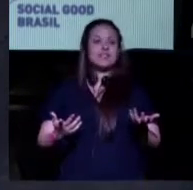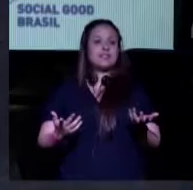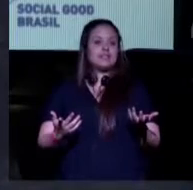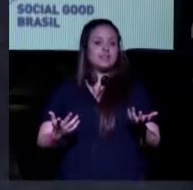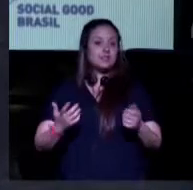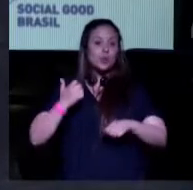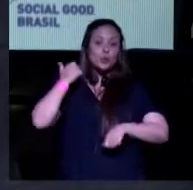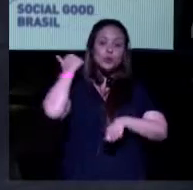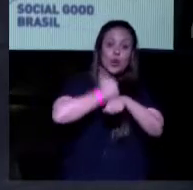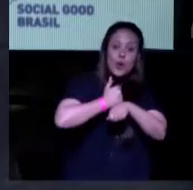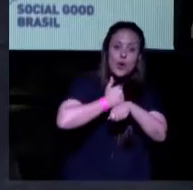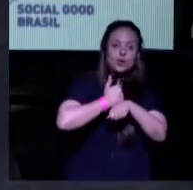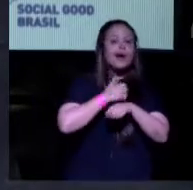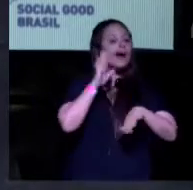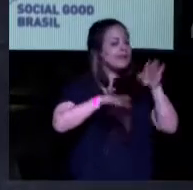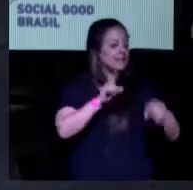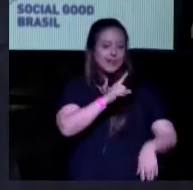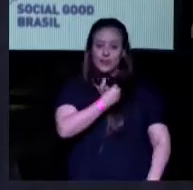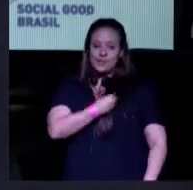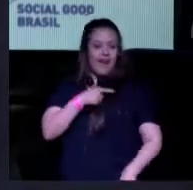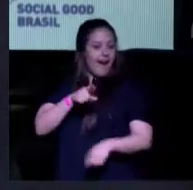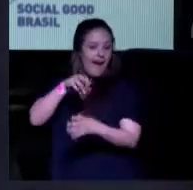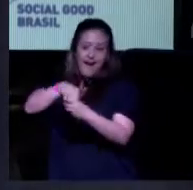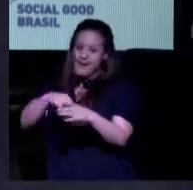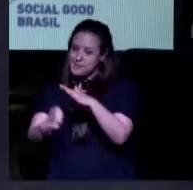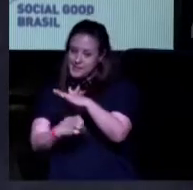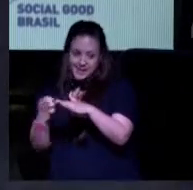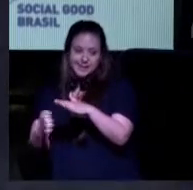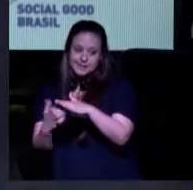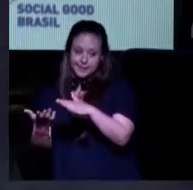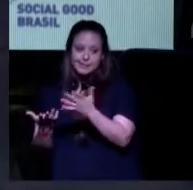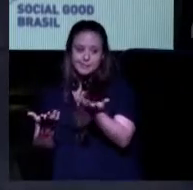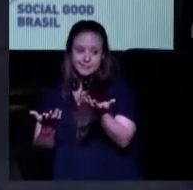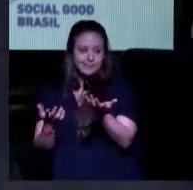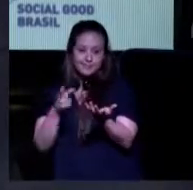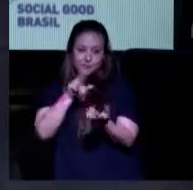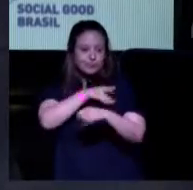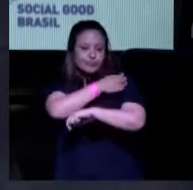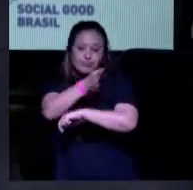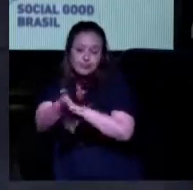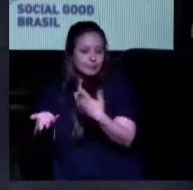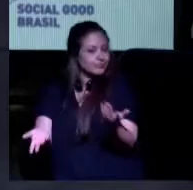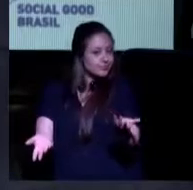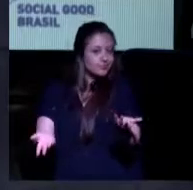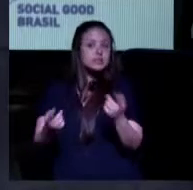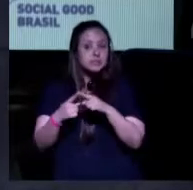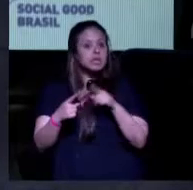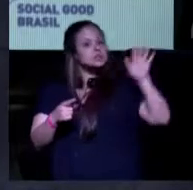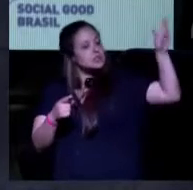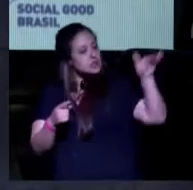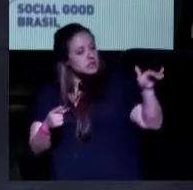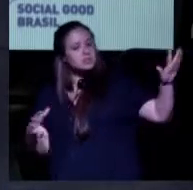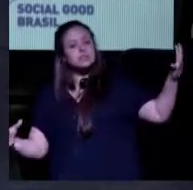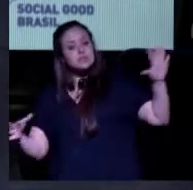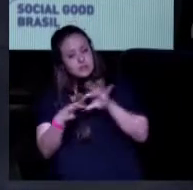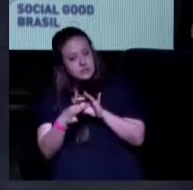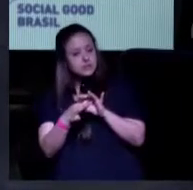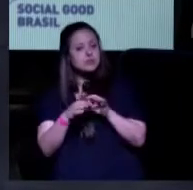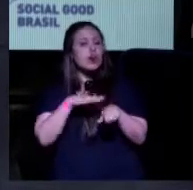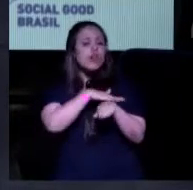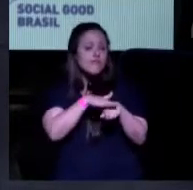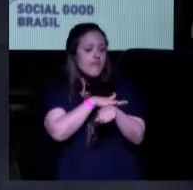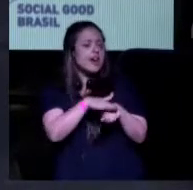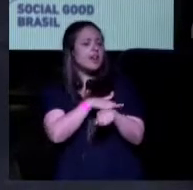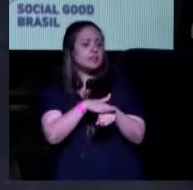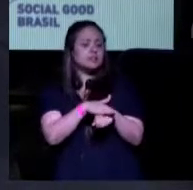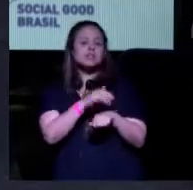que muitas vezes não estão na empresa mas sim trazer o principal acionista e sentar numa roda de 30 pessoas vou dar um exemplo que eu fiz isso é